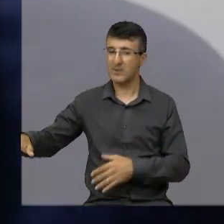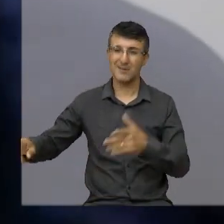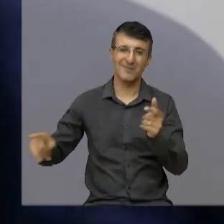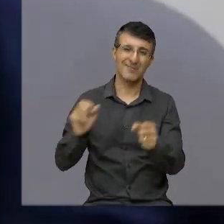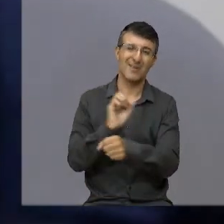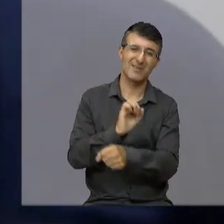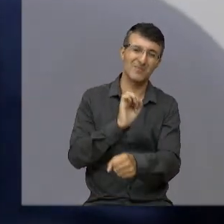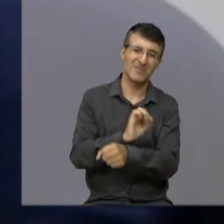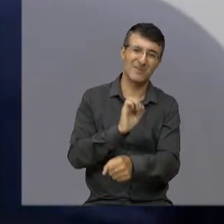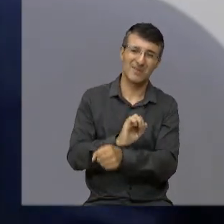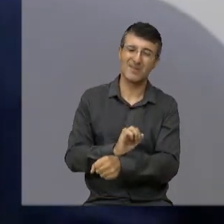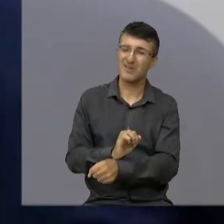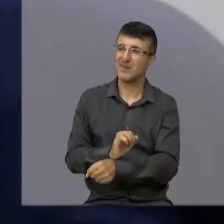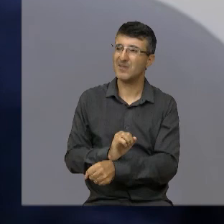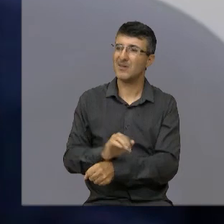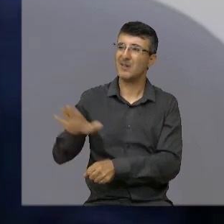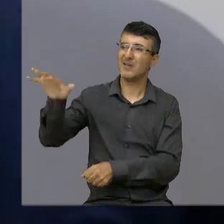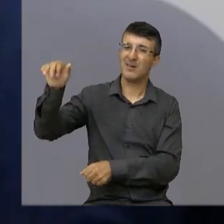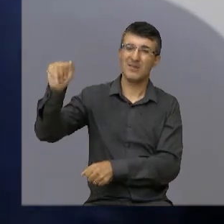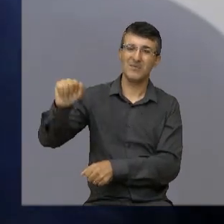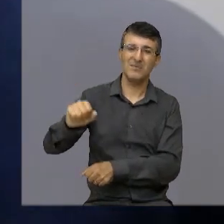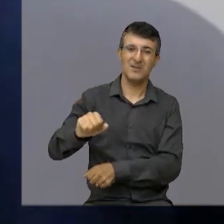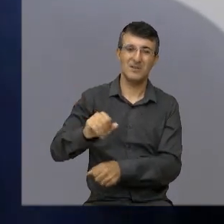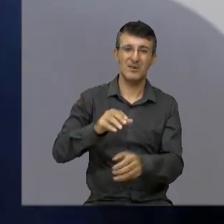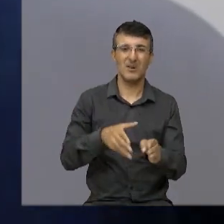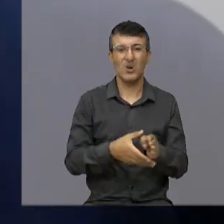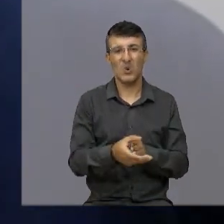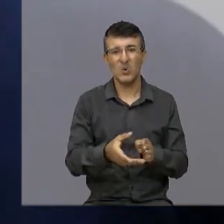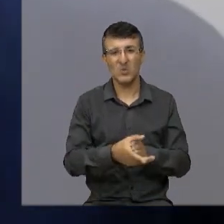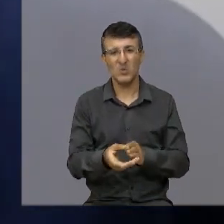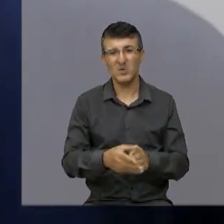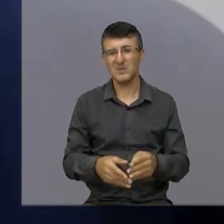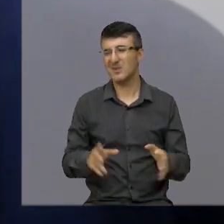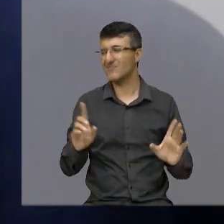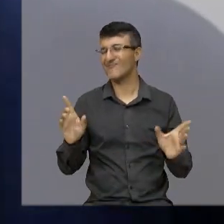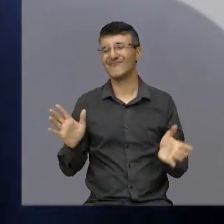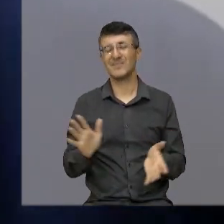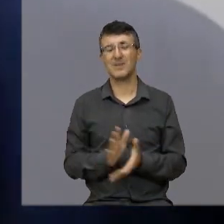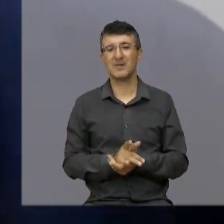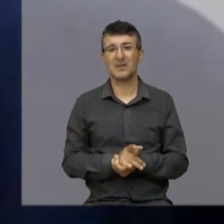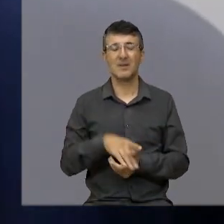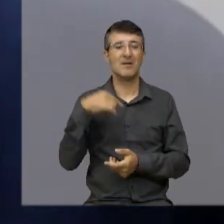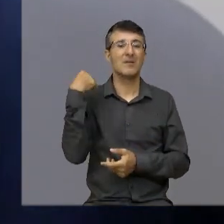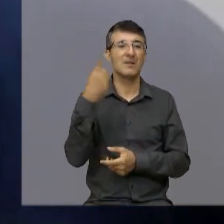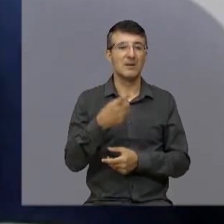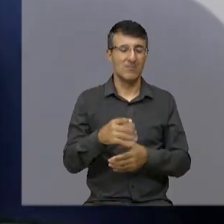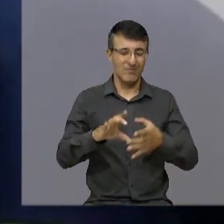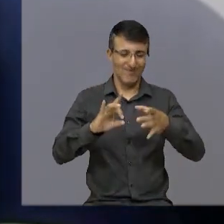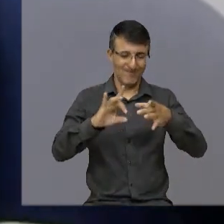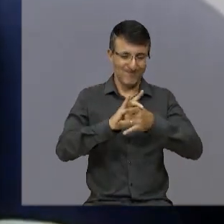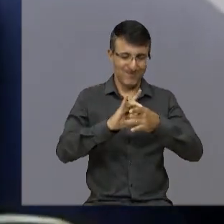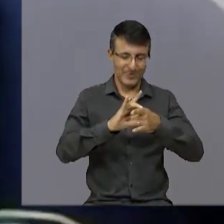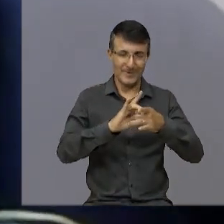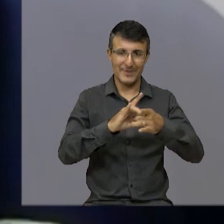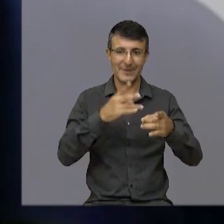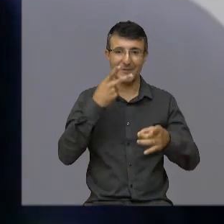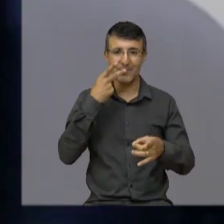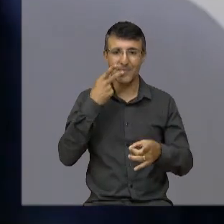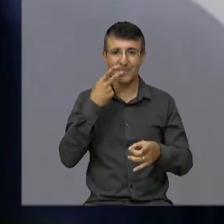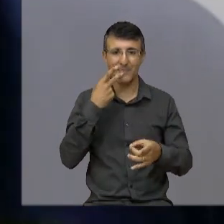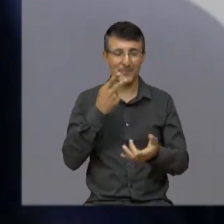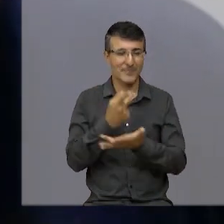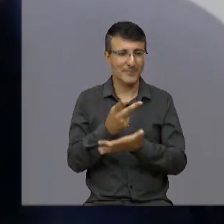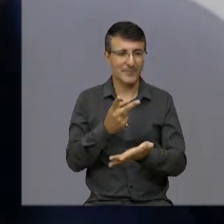e aí tem que chamar... Não, para que a gente consiga falar exatamente a mesma língua como a doutora falou e que a